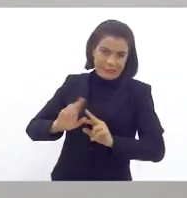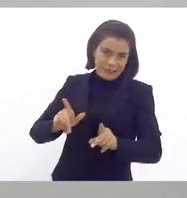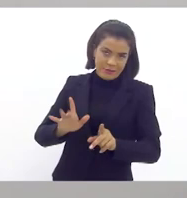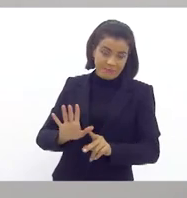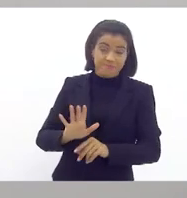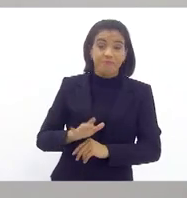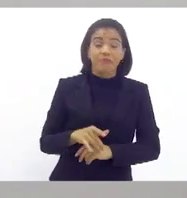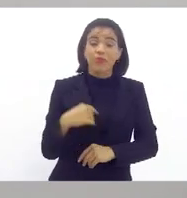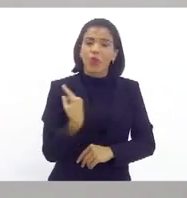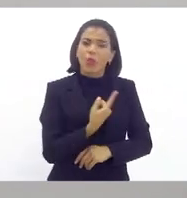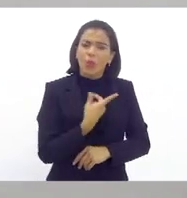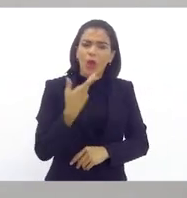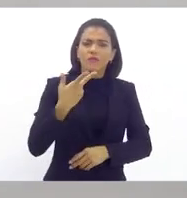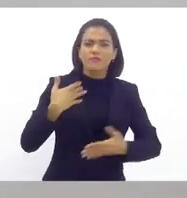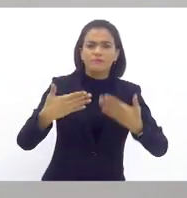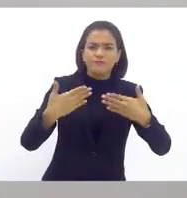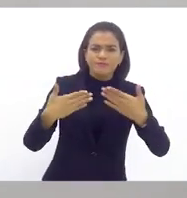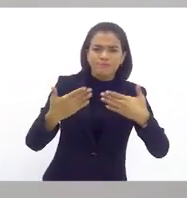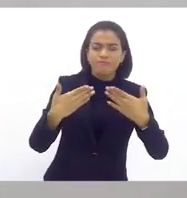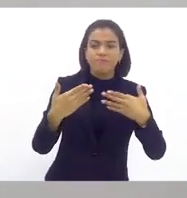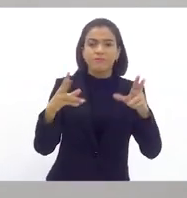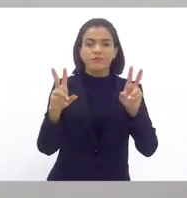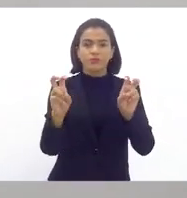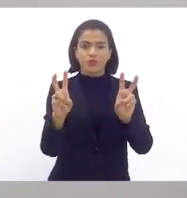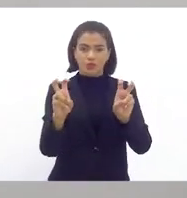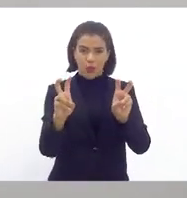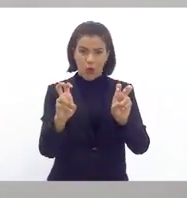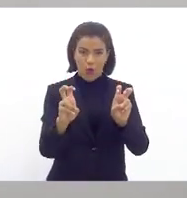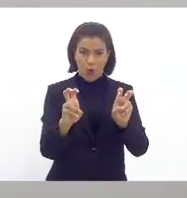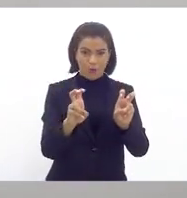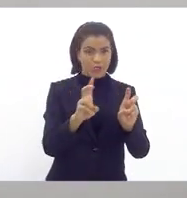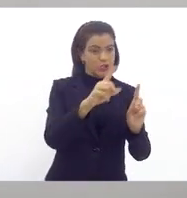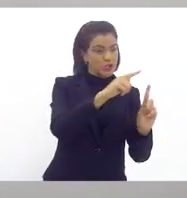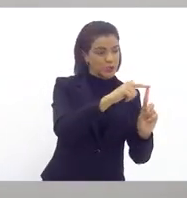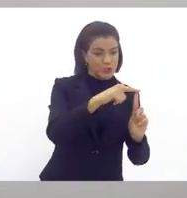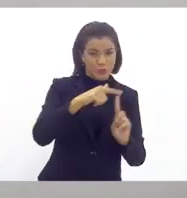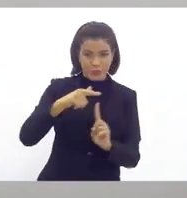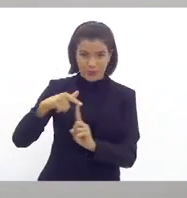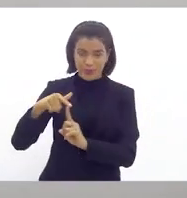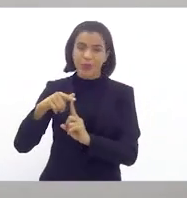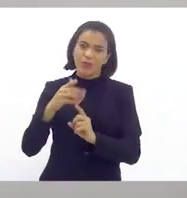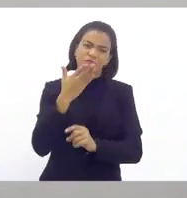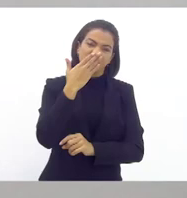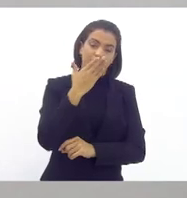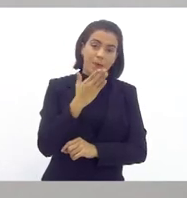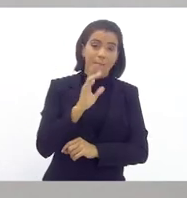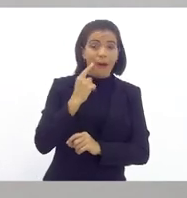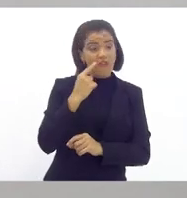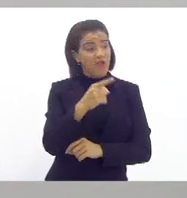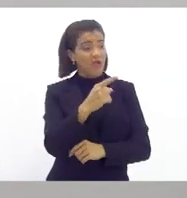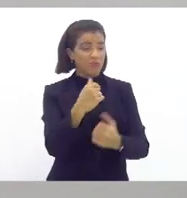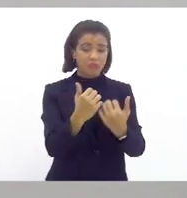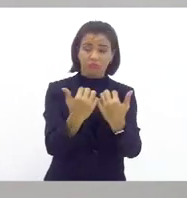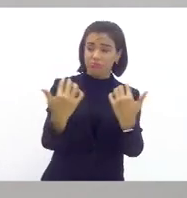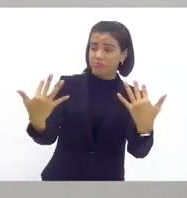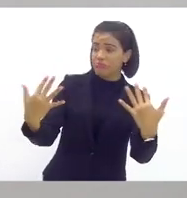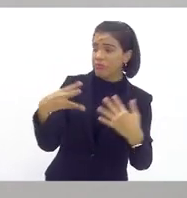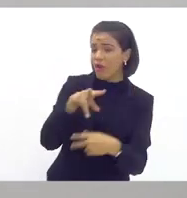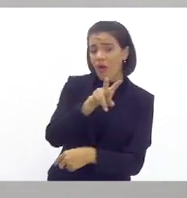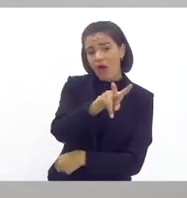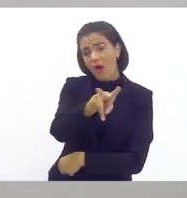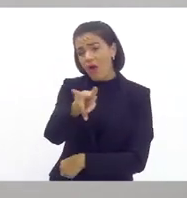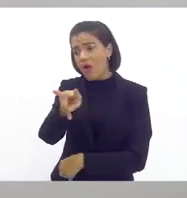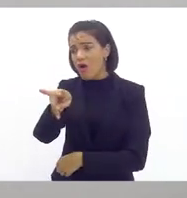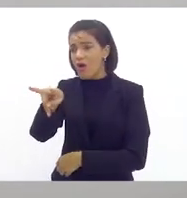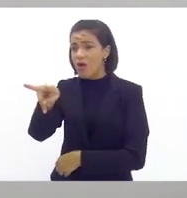longe quando nós falamos desses exemplos. Basta ver, talvez, aqui nessa plateia, nós não chegamos a...